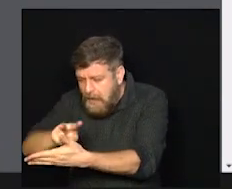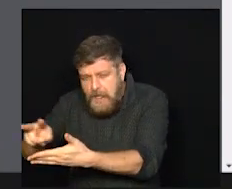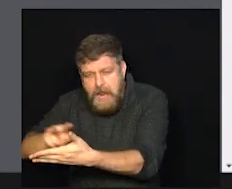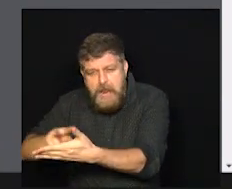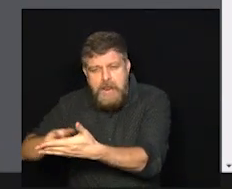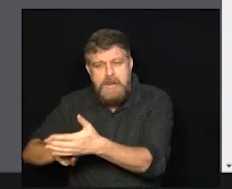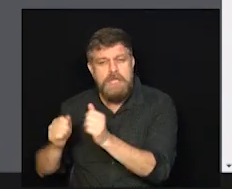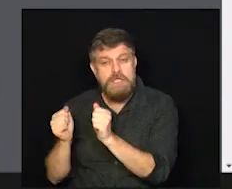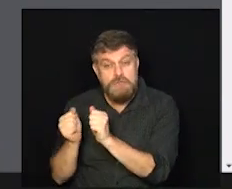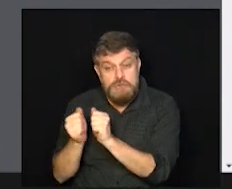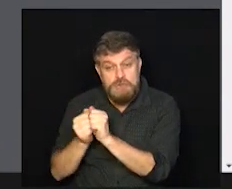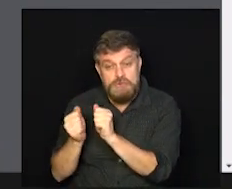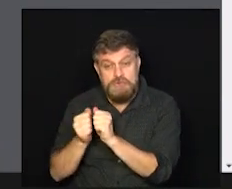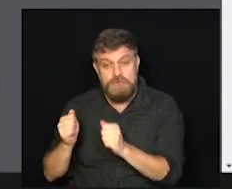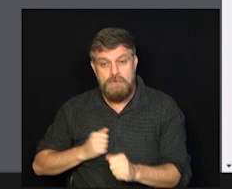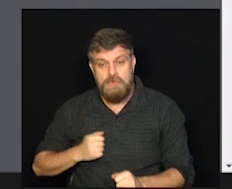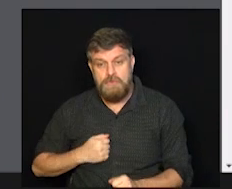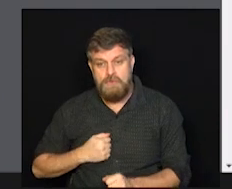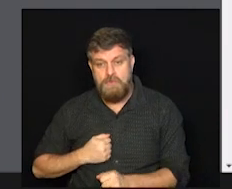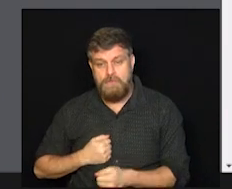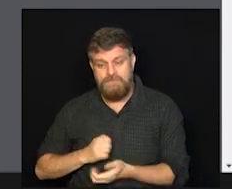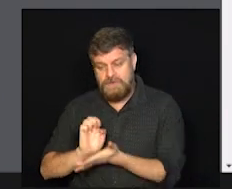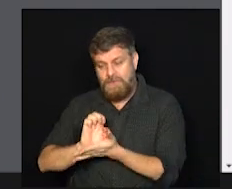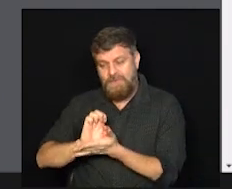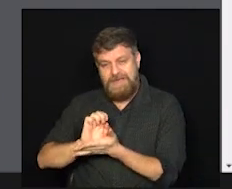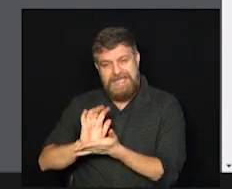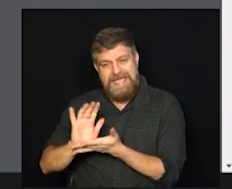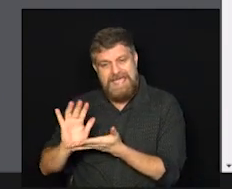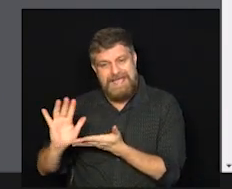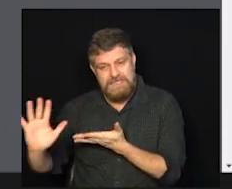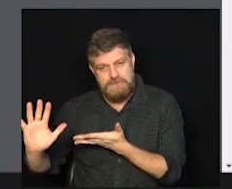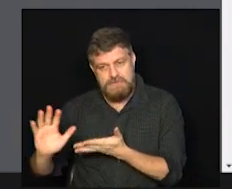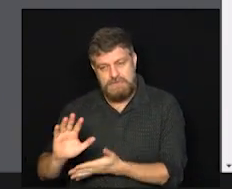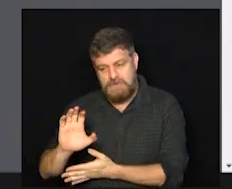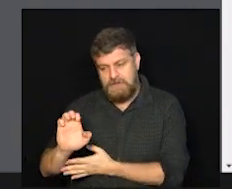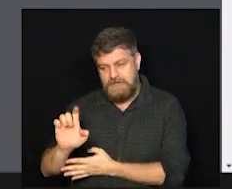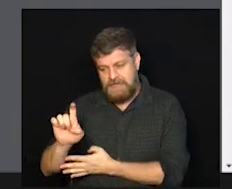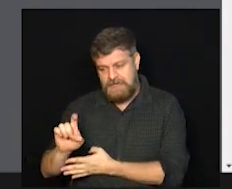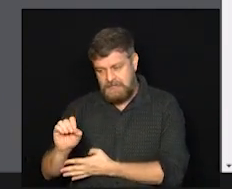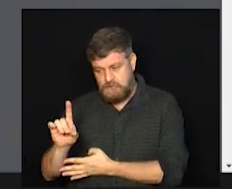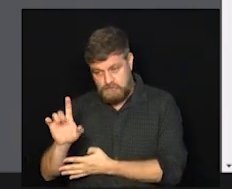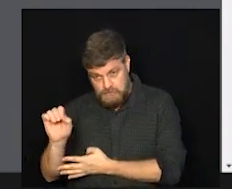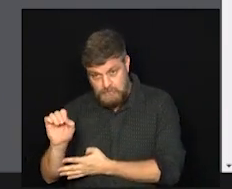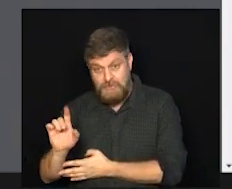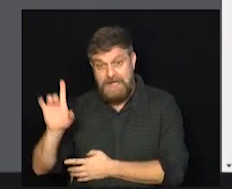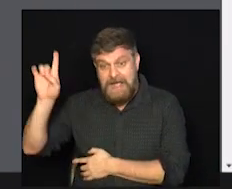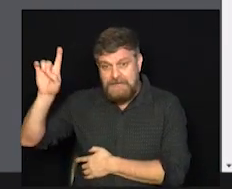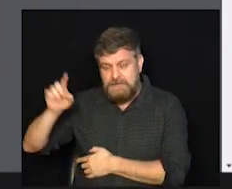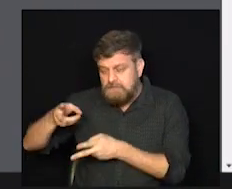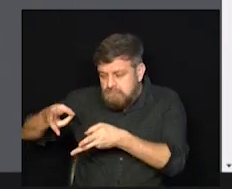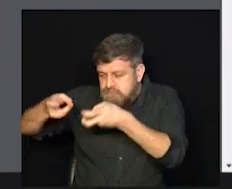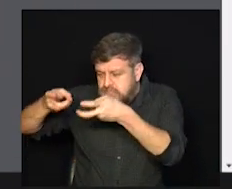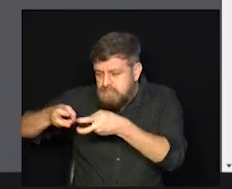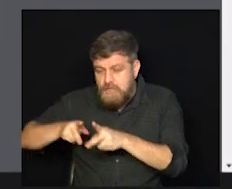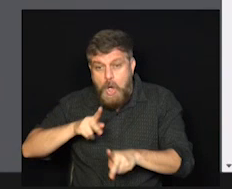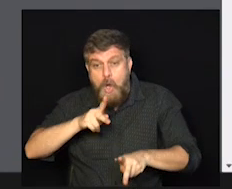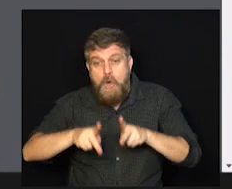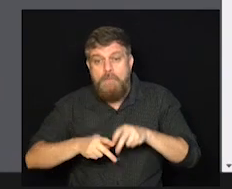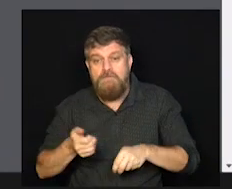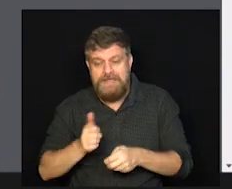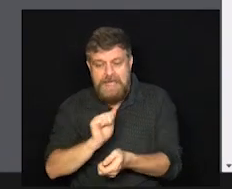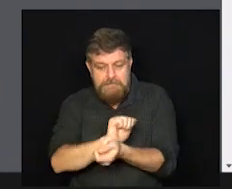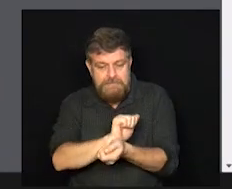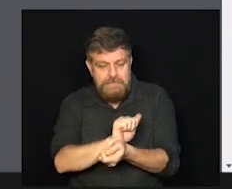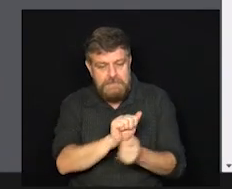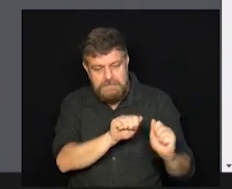juntamente com o livro do Êxodo, o Deus libertador que escuta o clamor do seu povo e se põe não acima de todos, como